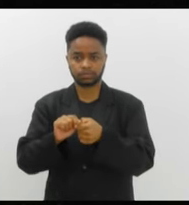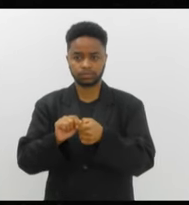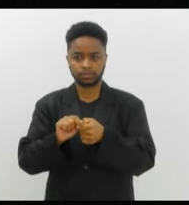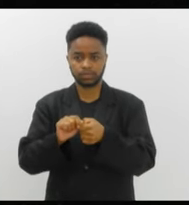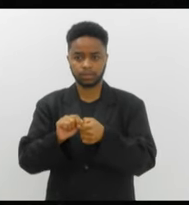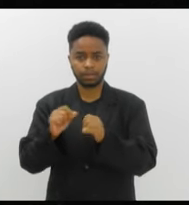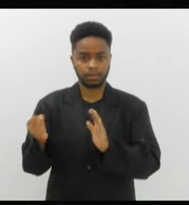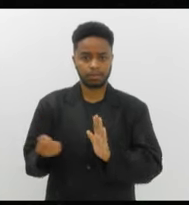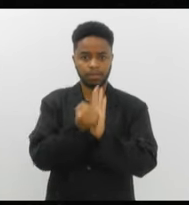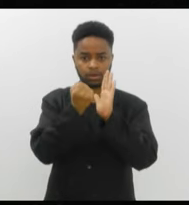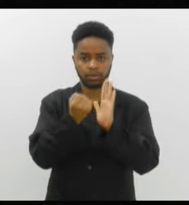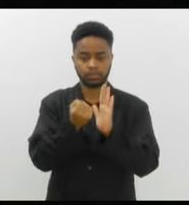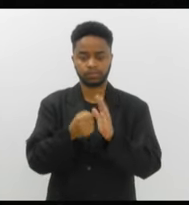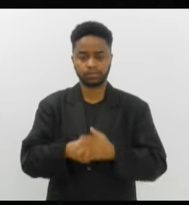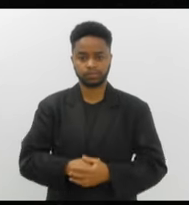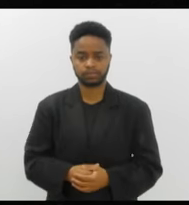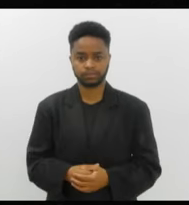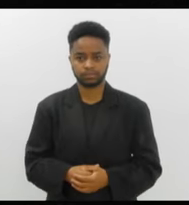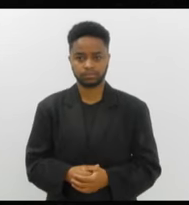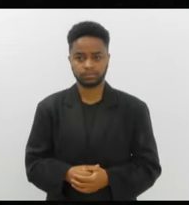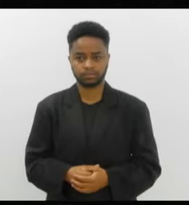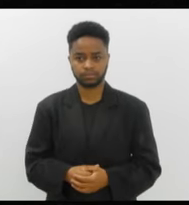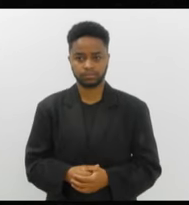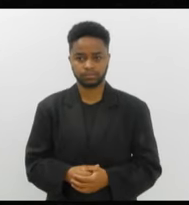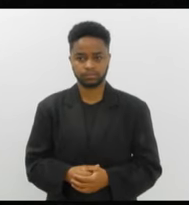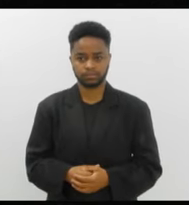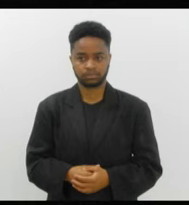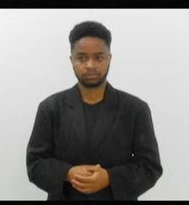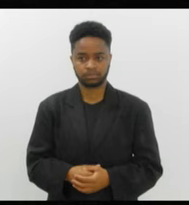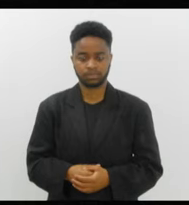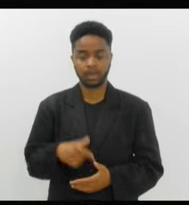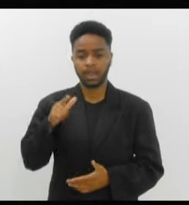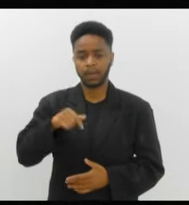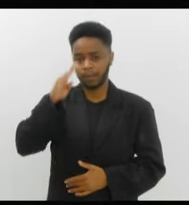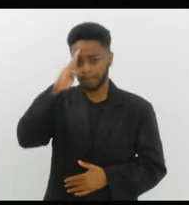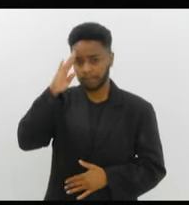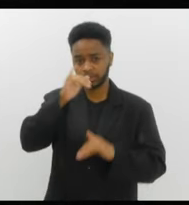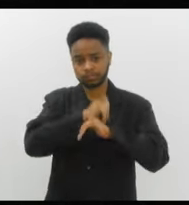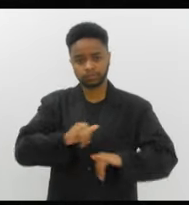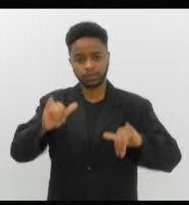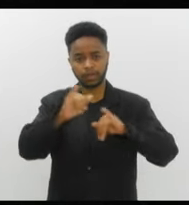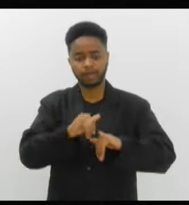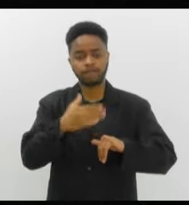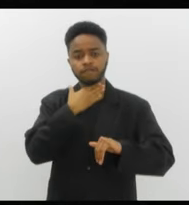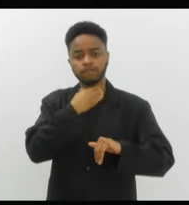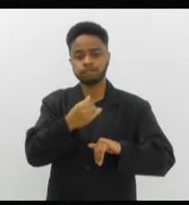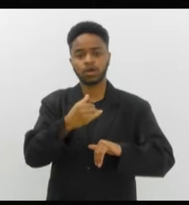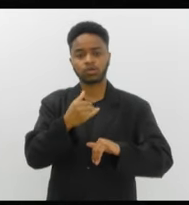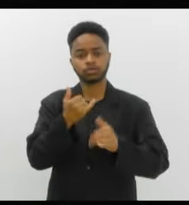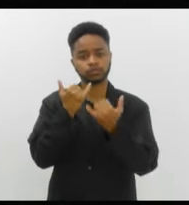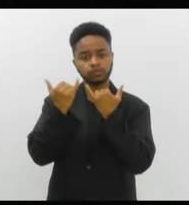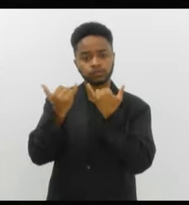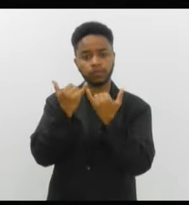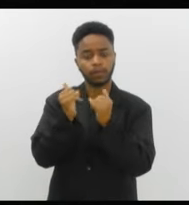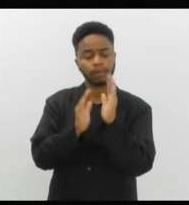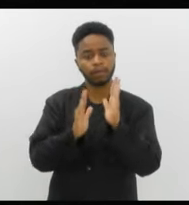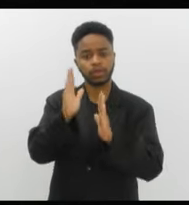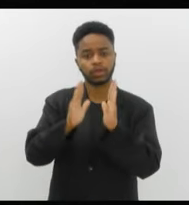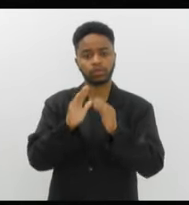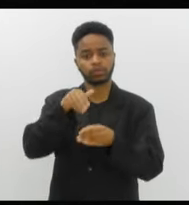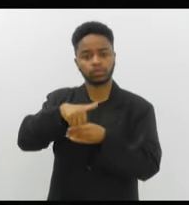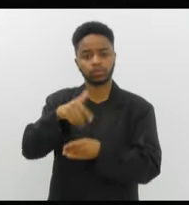Ficou marcado. Um dos maiores propagadores de fake news durante o processo eleitoral